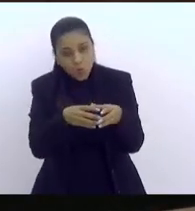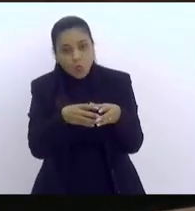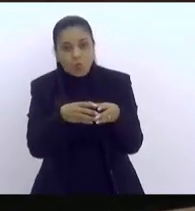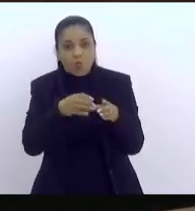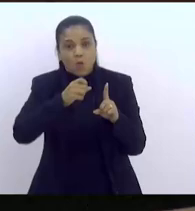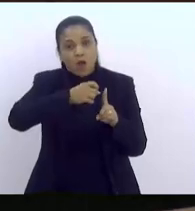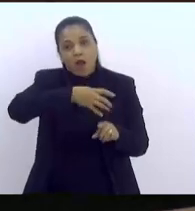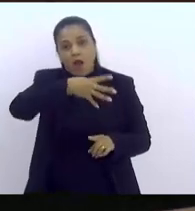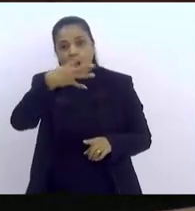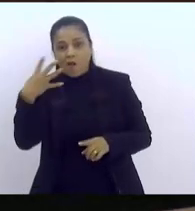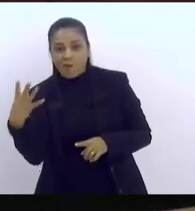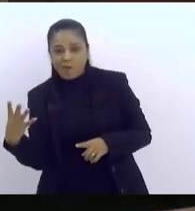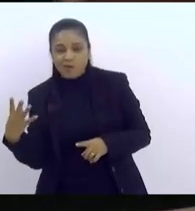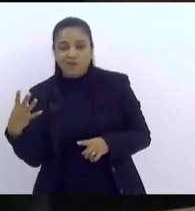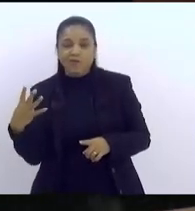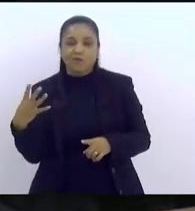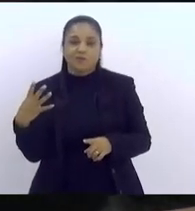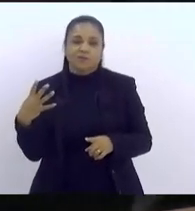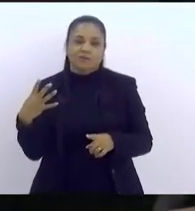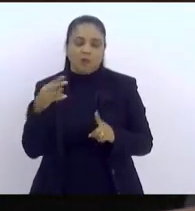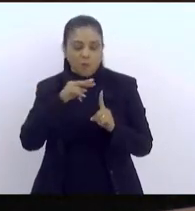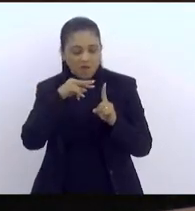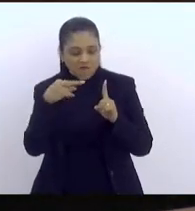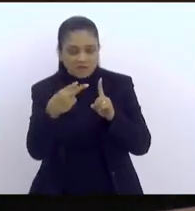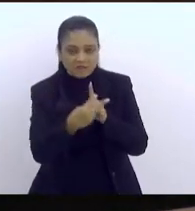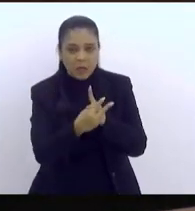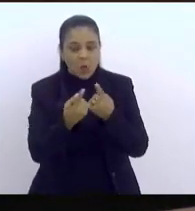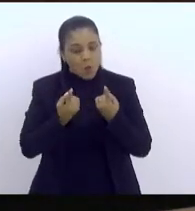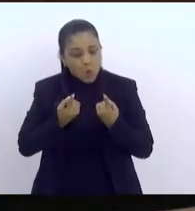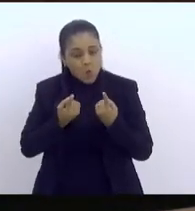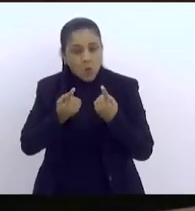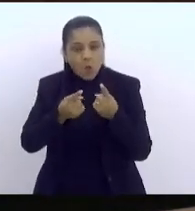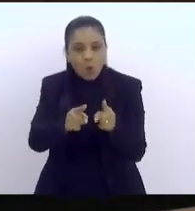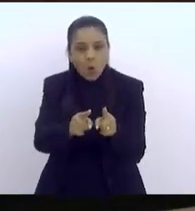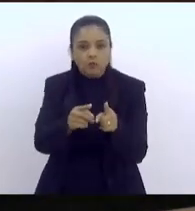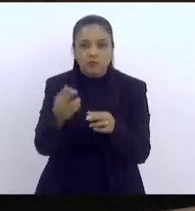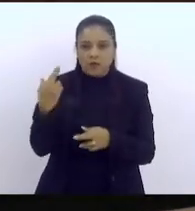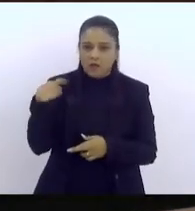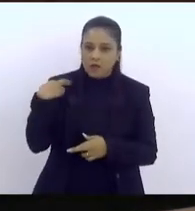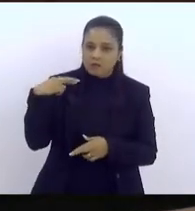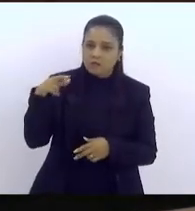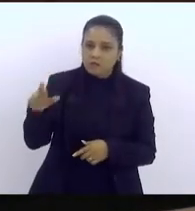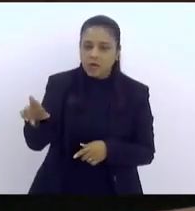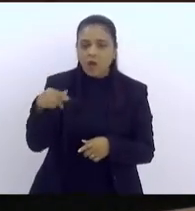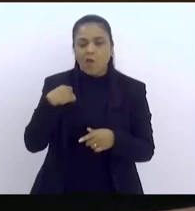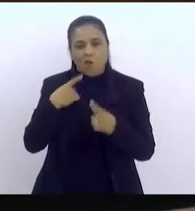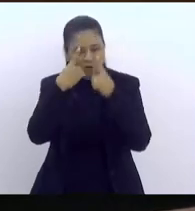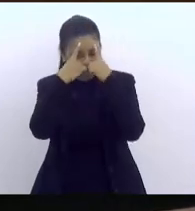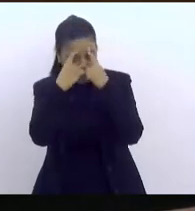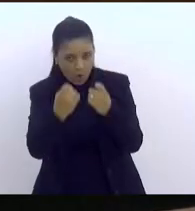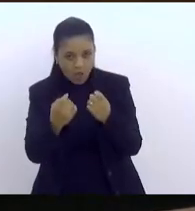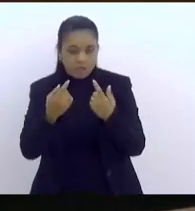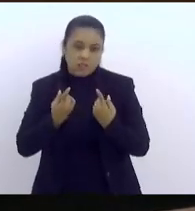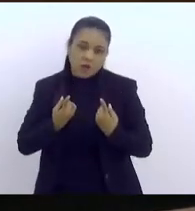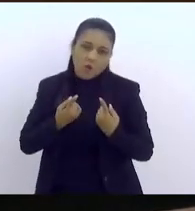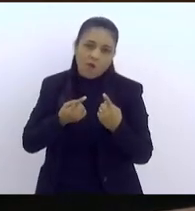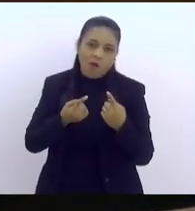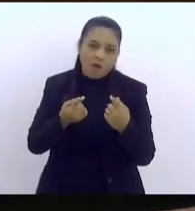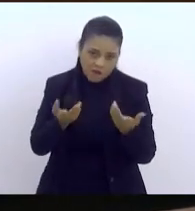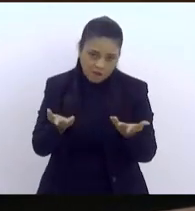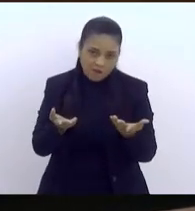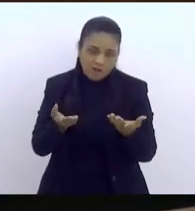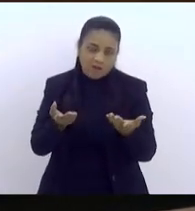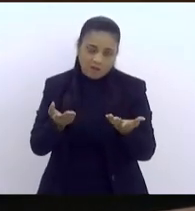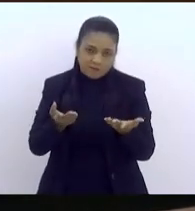visão antirreligiosa ou de preconceito ou que estimule qualquer tipo de violência ou de intolerância. Sim,